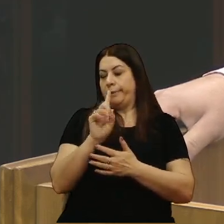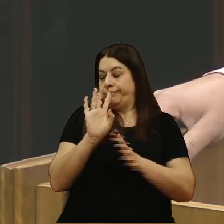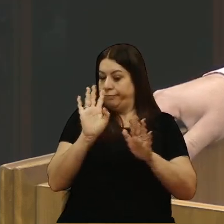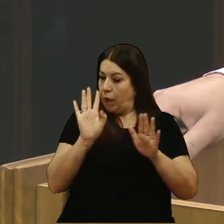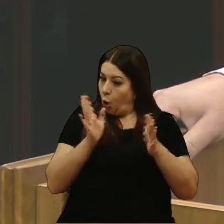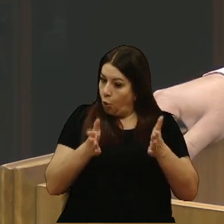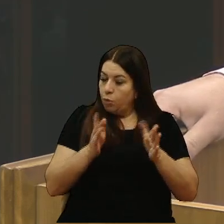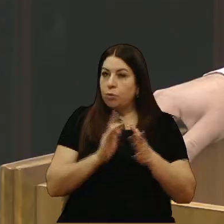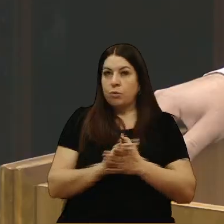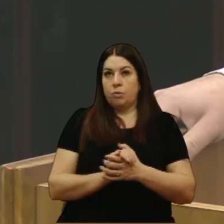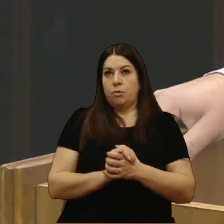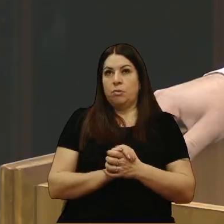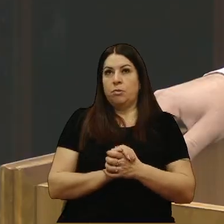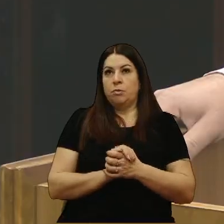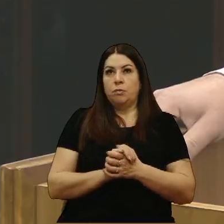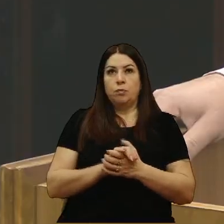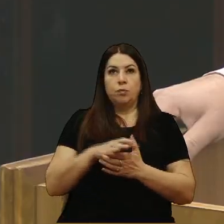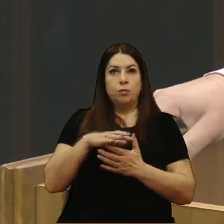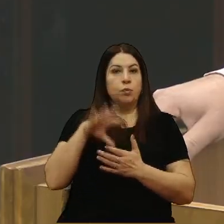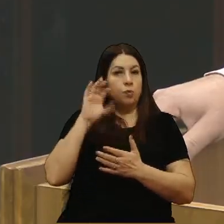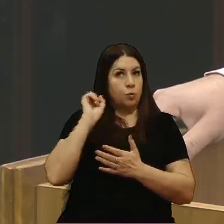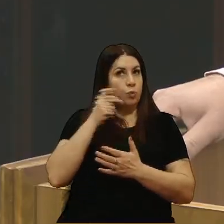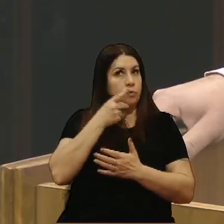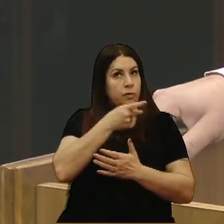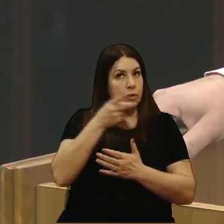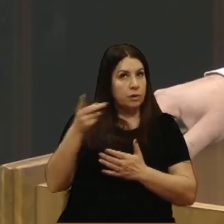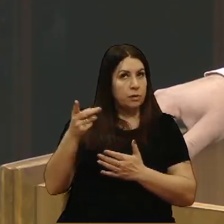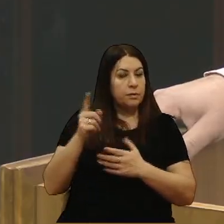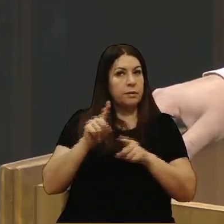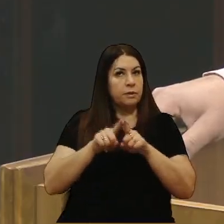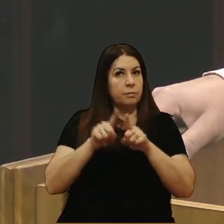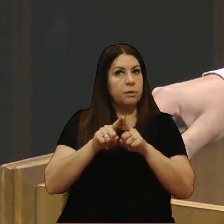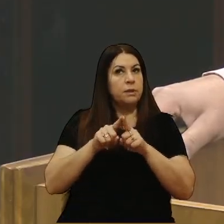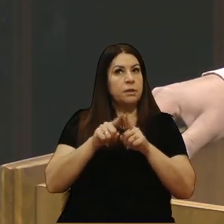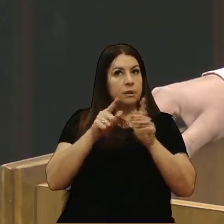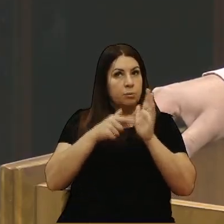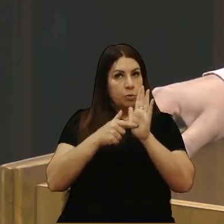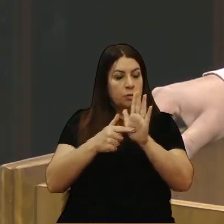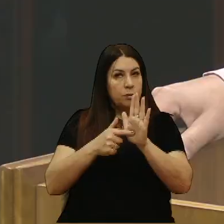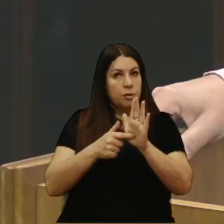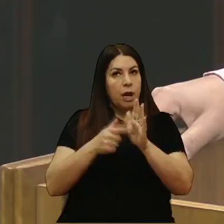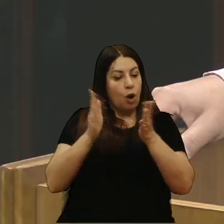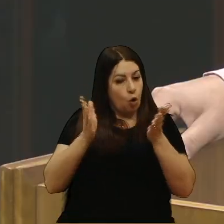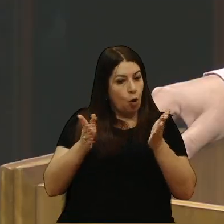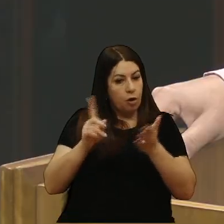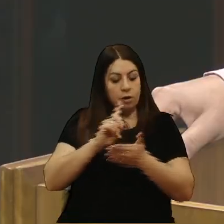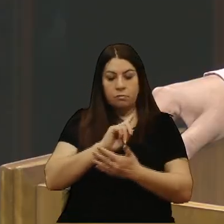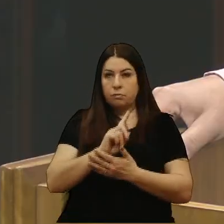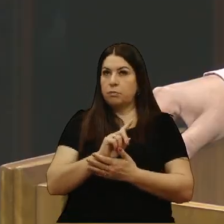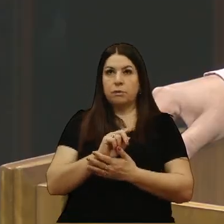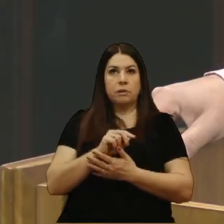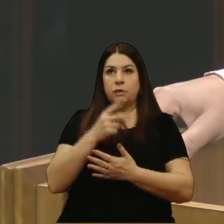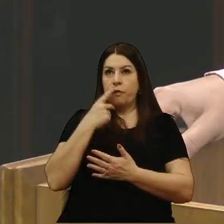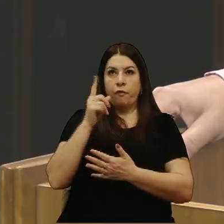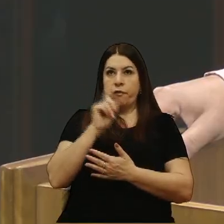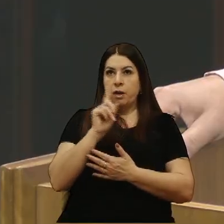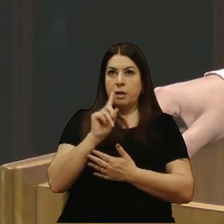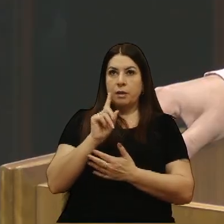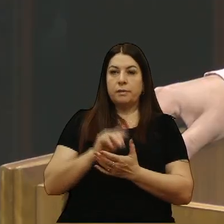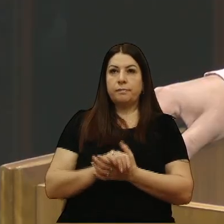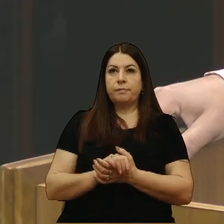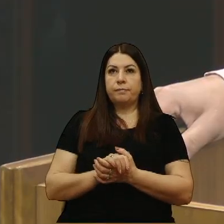hora, escutem o que eu estou dizendo. E isso está sendo transmitido. Por hora, eu não vou